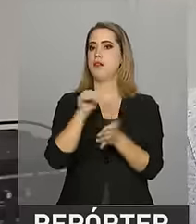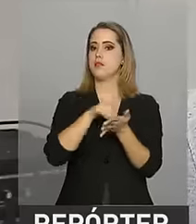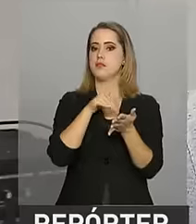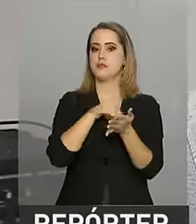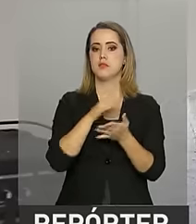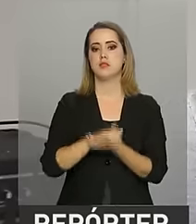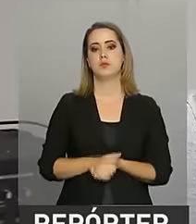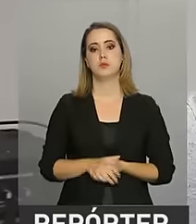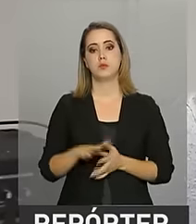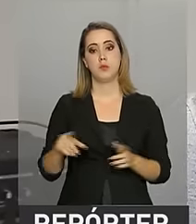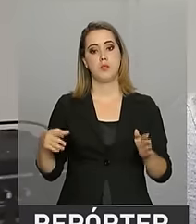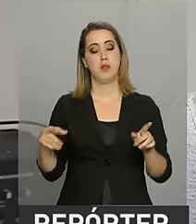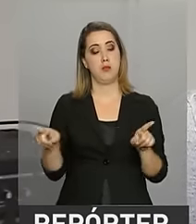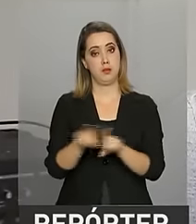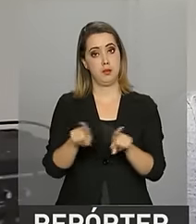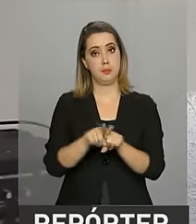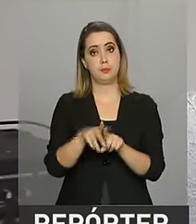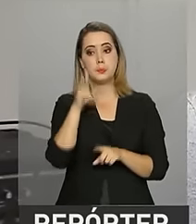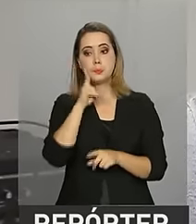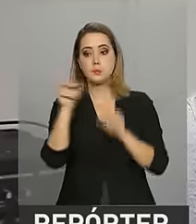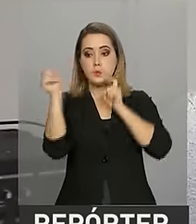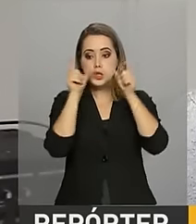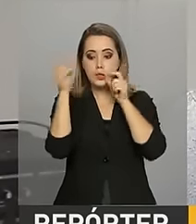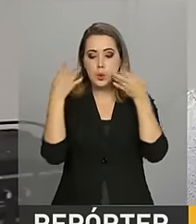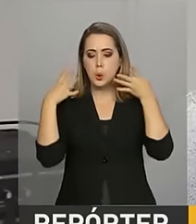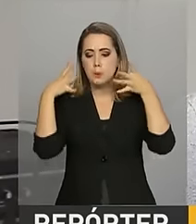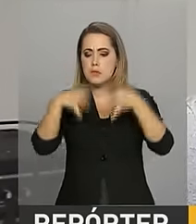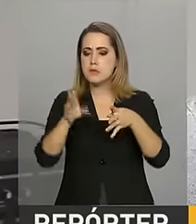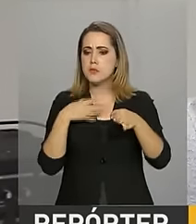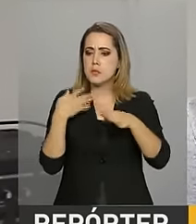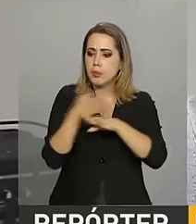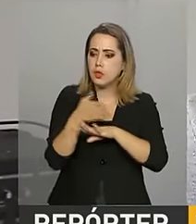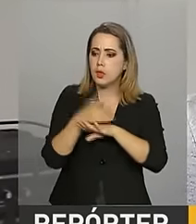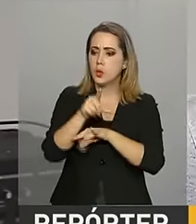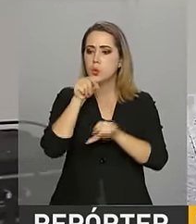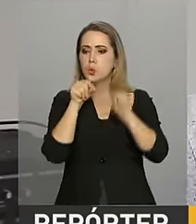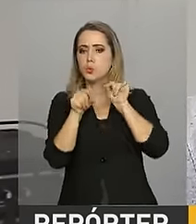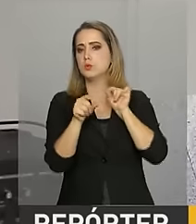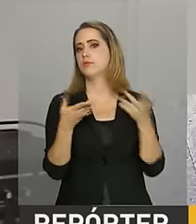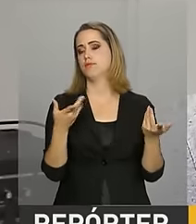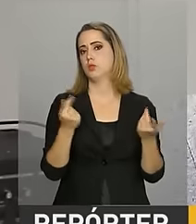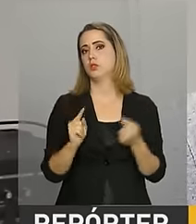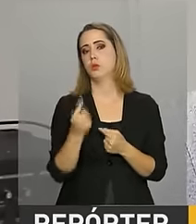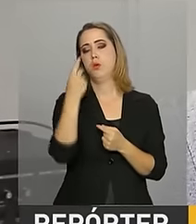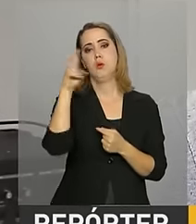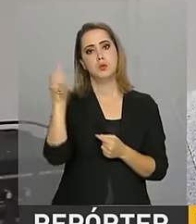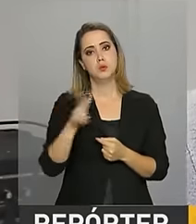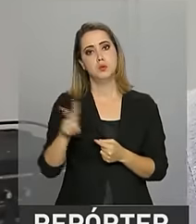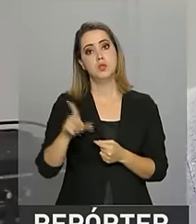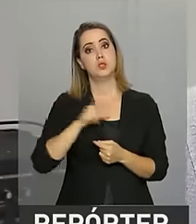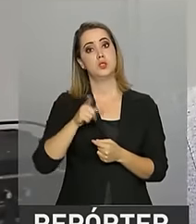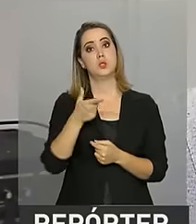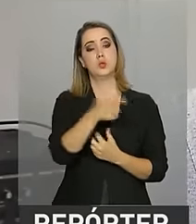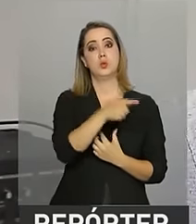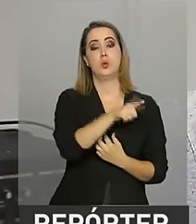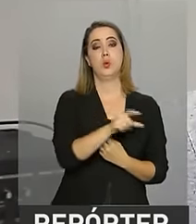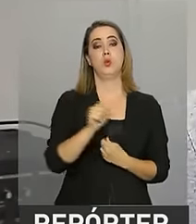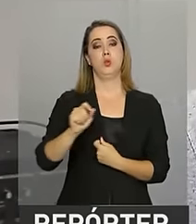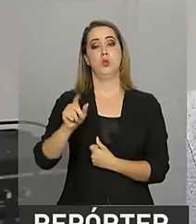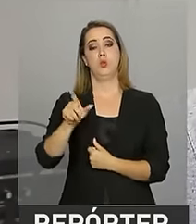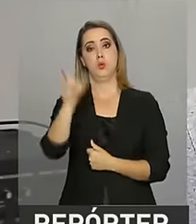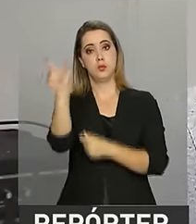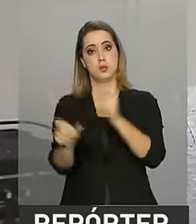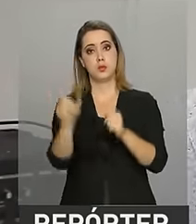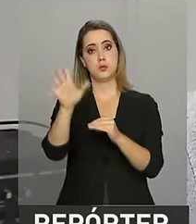tá observando todo dia nas atualizações se ele continua dentro dos classificados né uma ve diz que se outros candidatos se inscreverem com